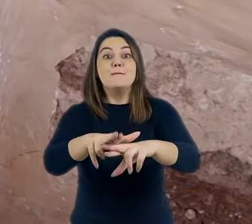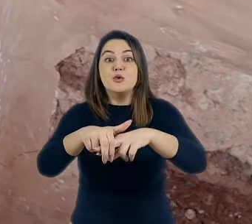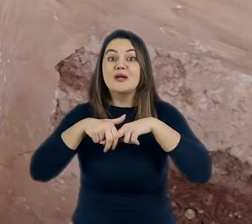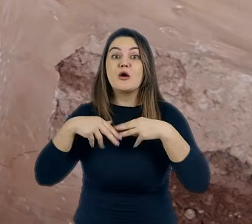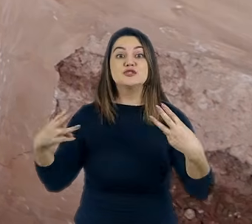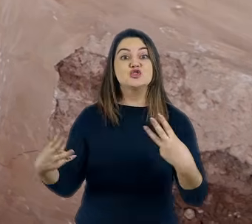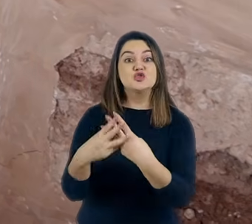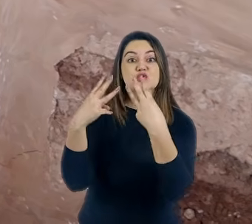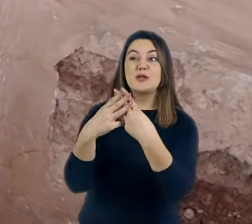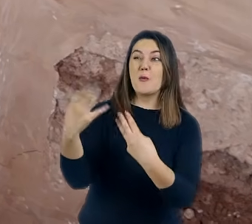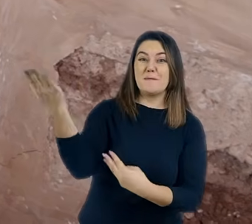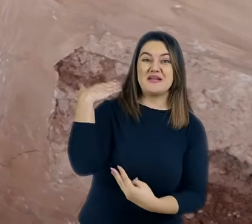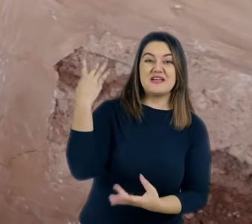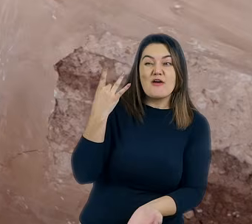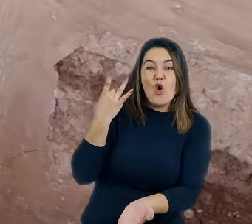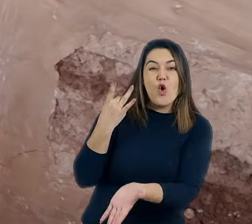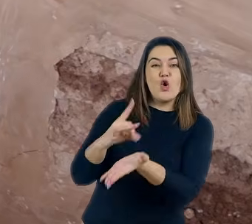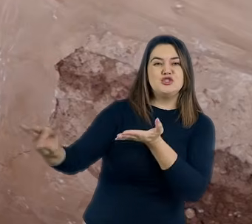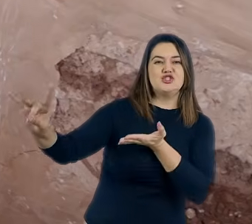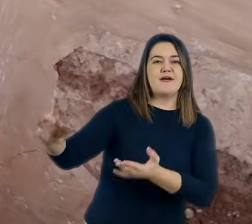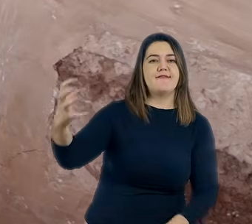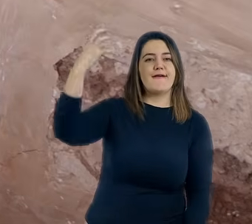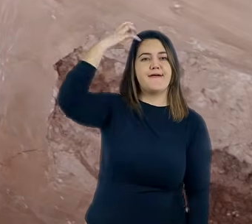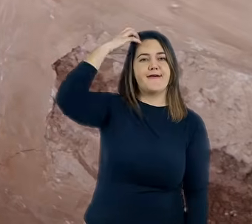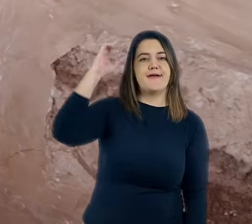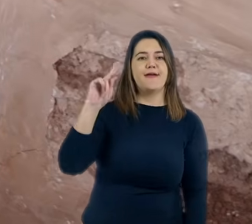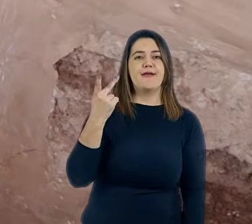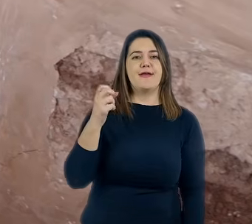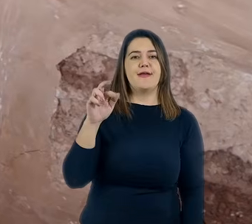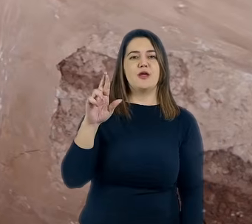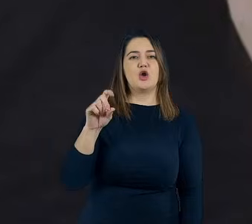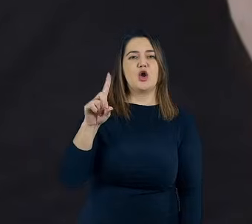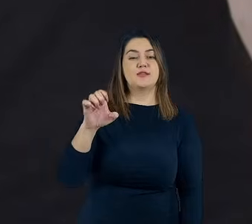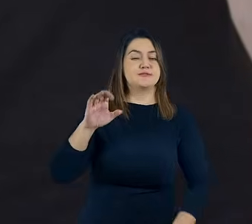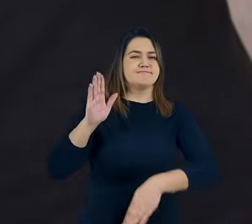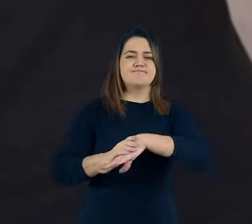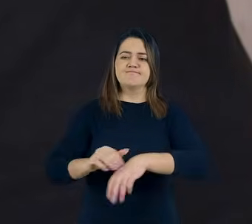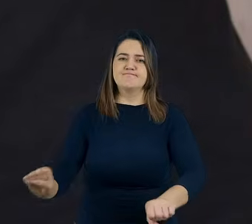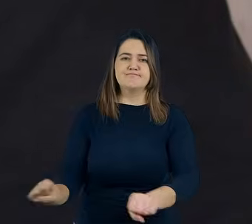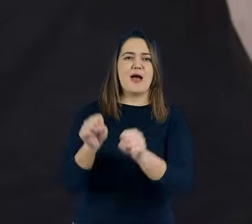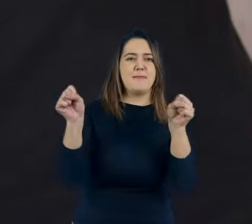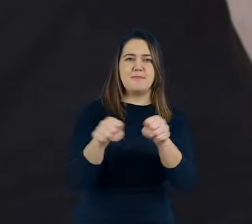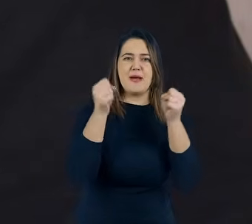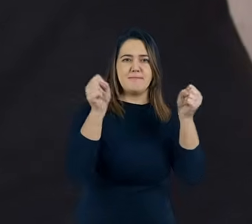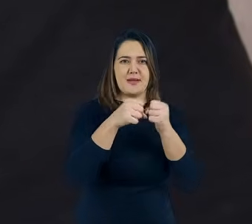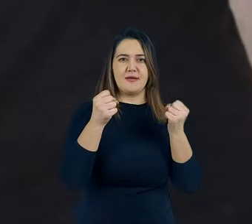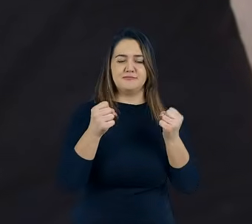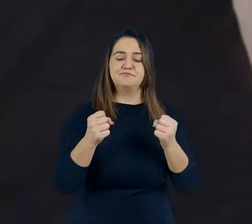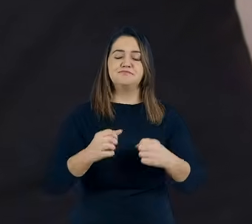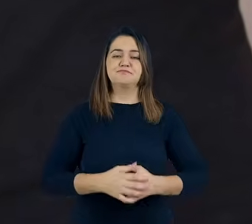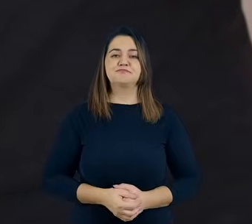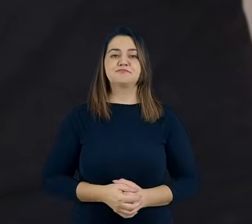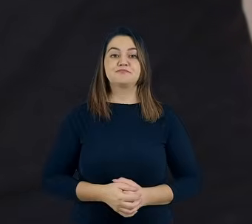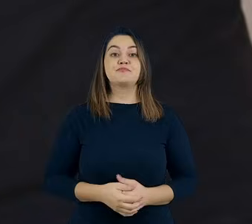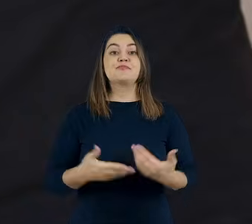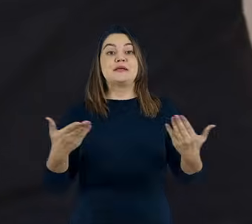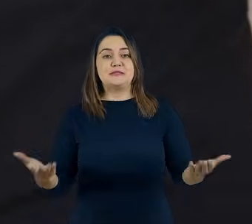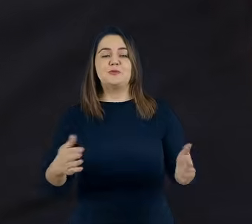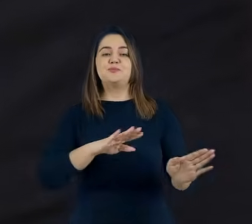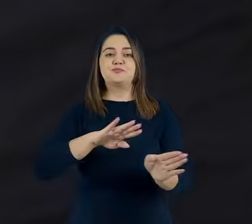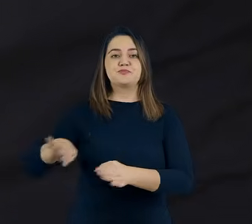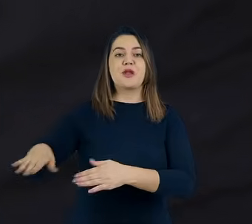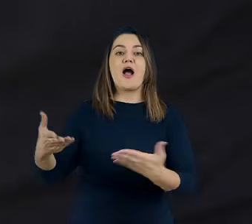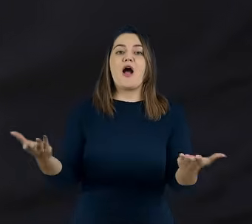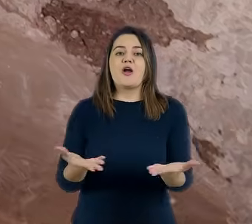do passado que odiavam o rei de Jerusalém, o rei Herodes. Mas, deixando Herodes de lado e voltando a falar